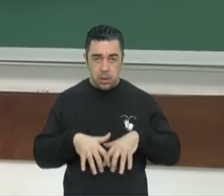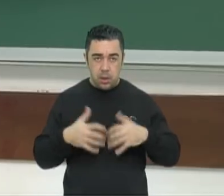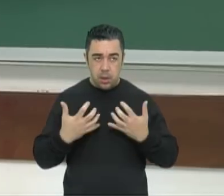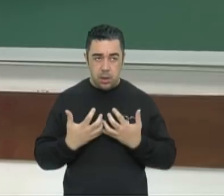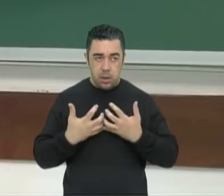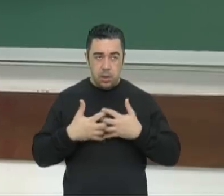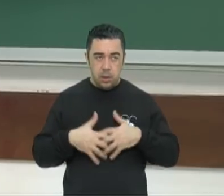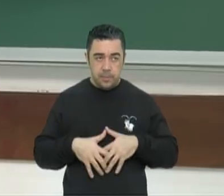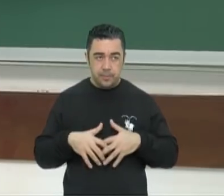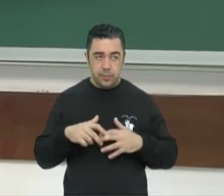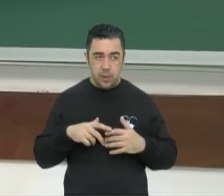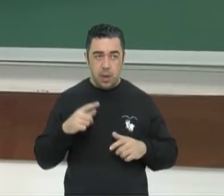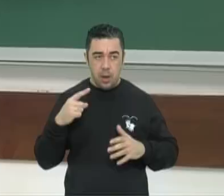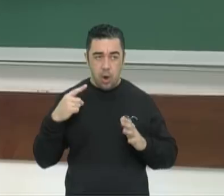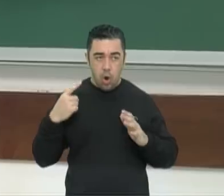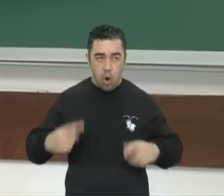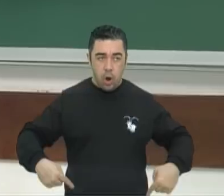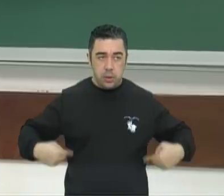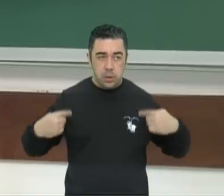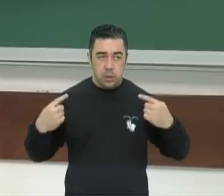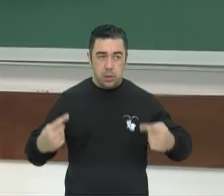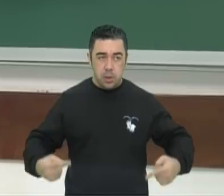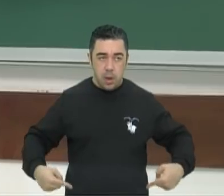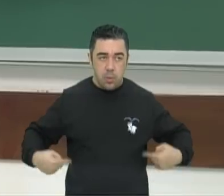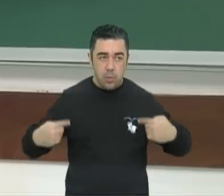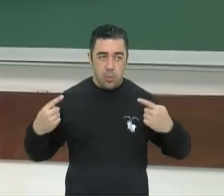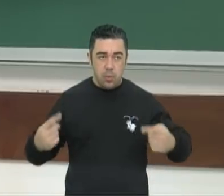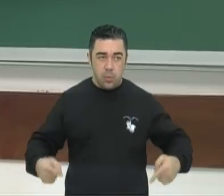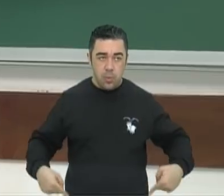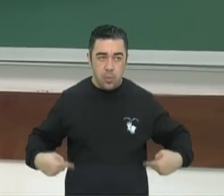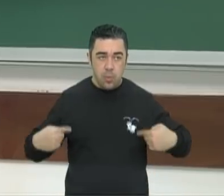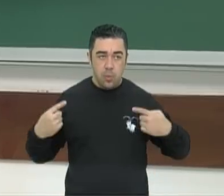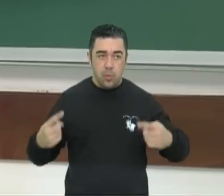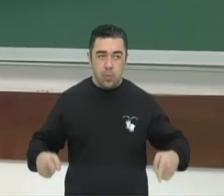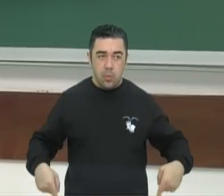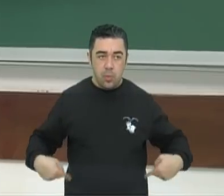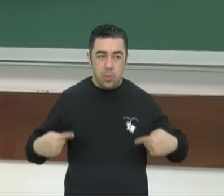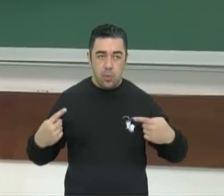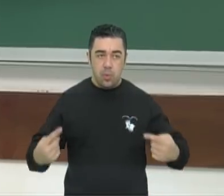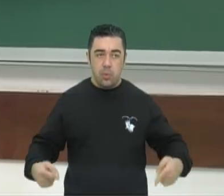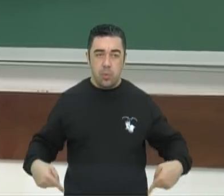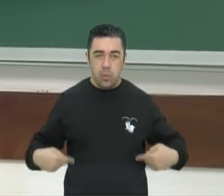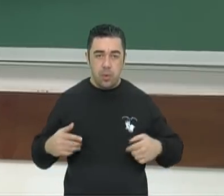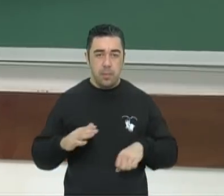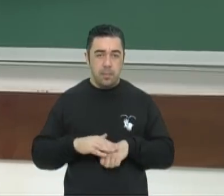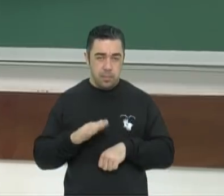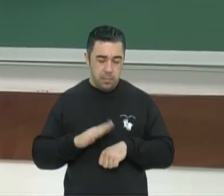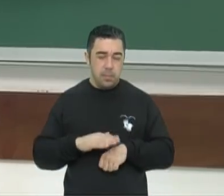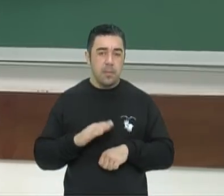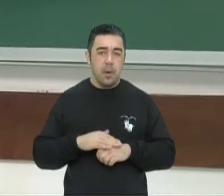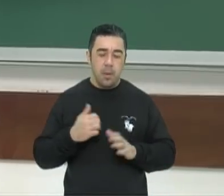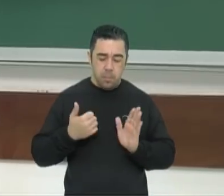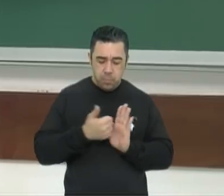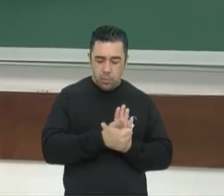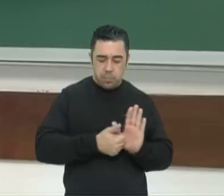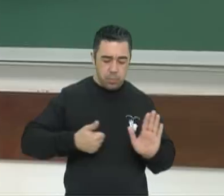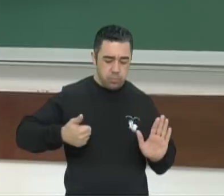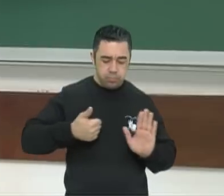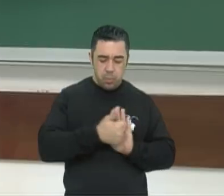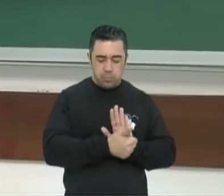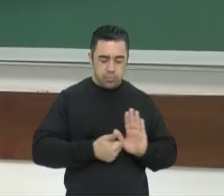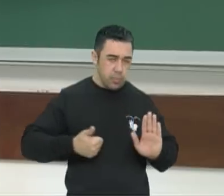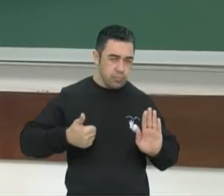aqui nós temos as rodas, mas engrenagens, e essas engrenagens que geram mais força